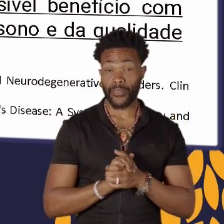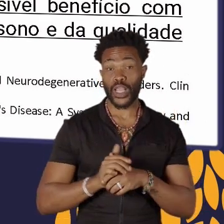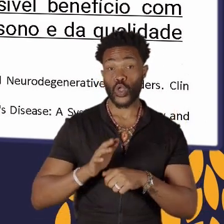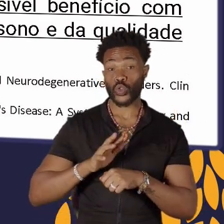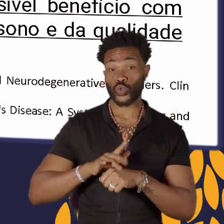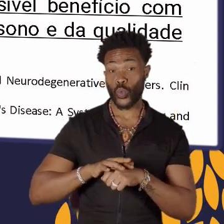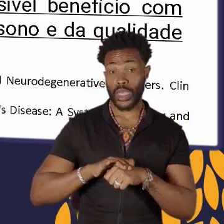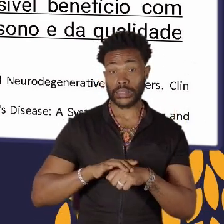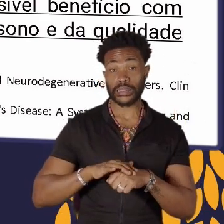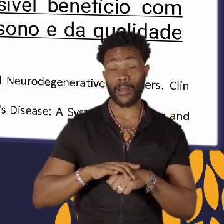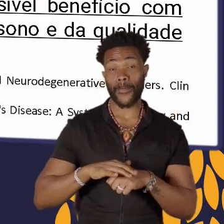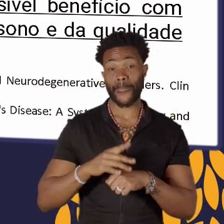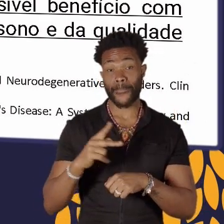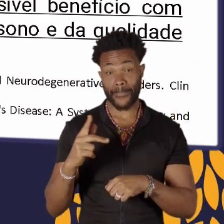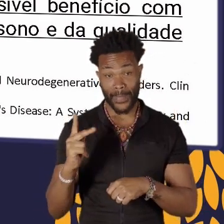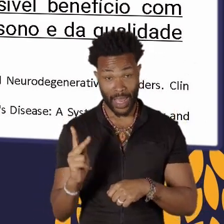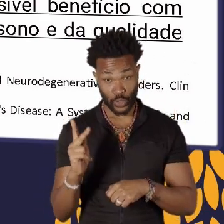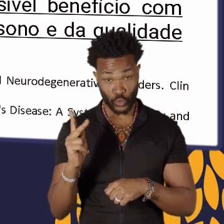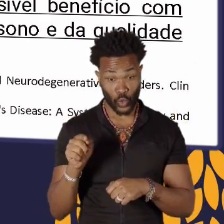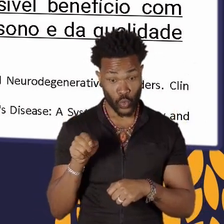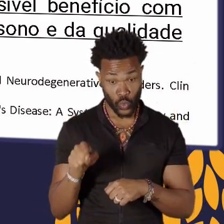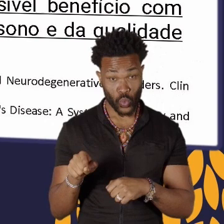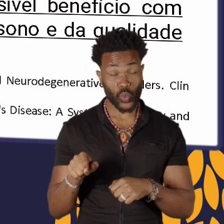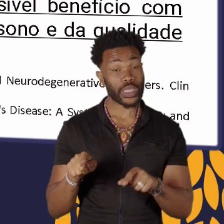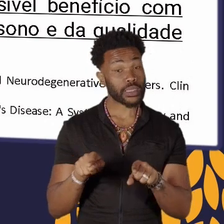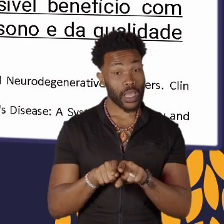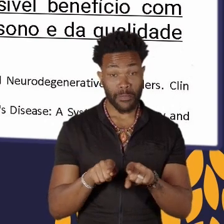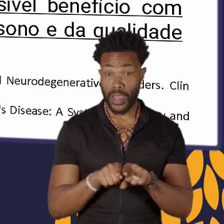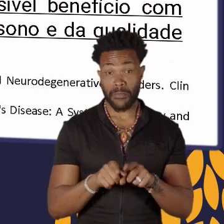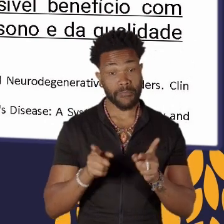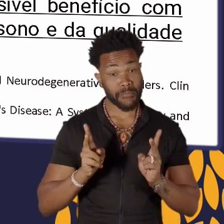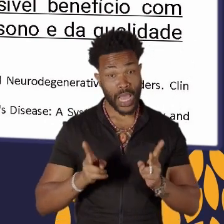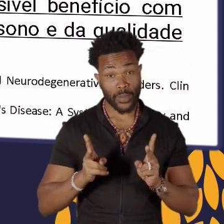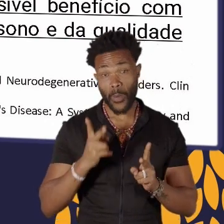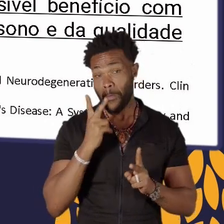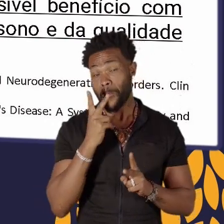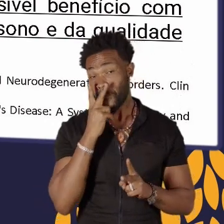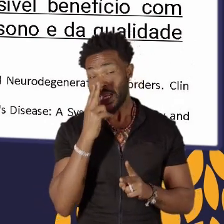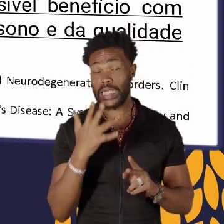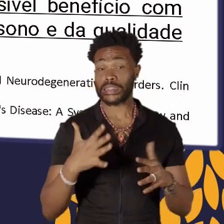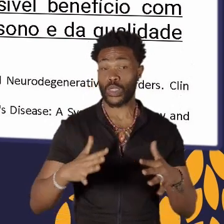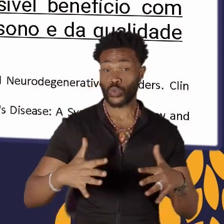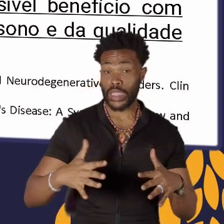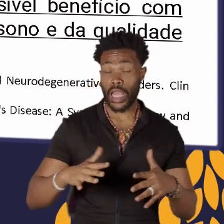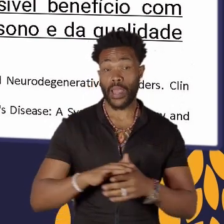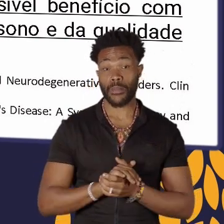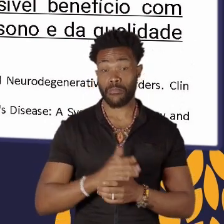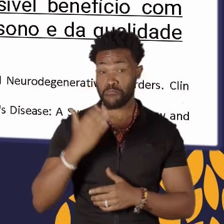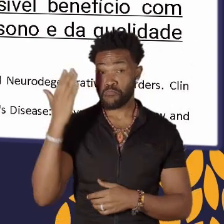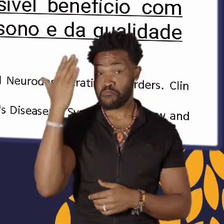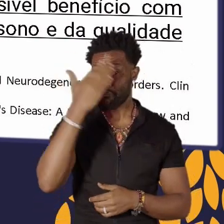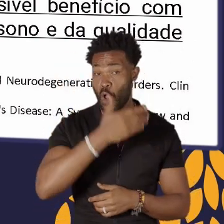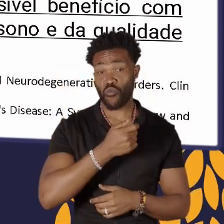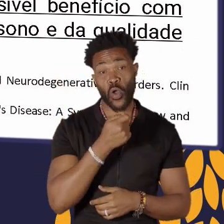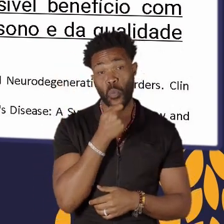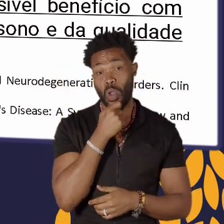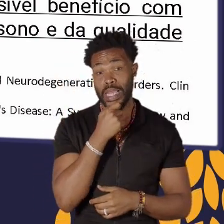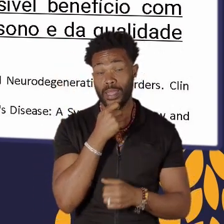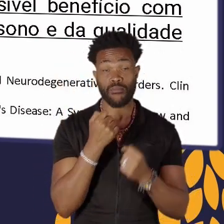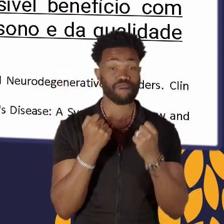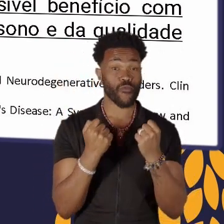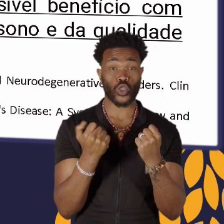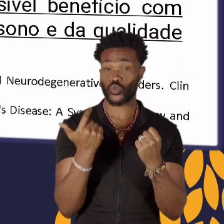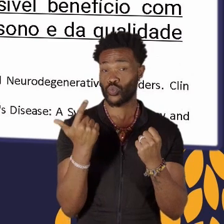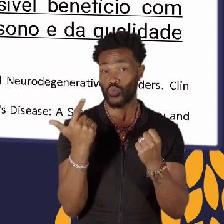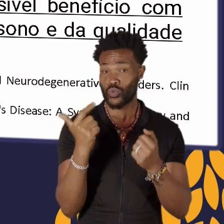de Parkinson, também mais ou menos parecido com o Alzheimer, as evidências ainda não são ali consistentes nesse